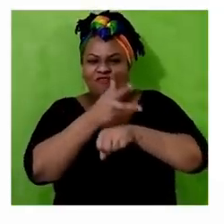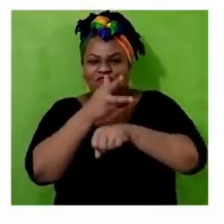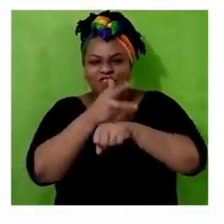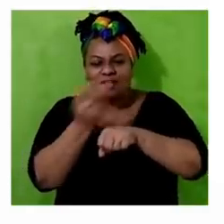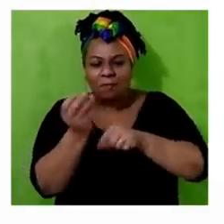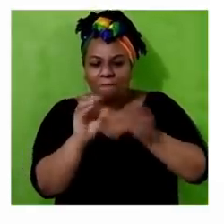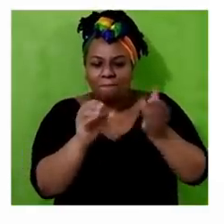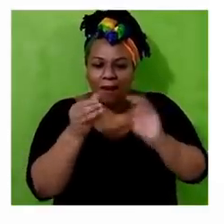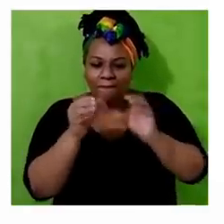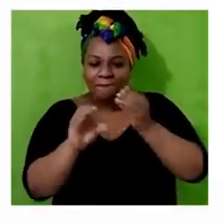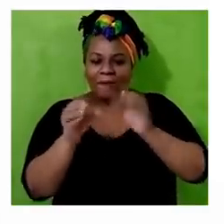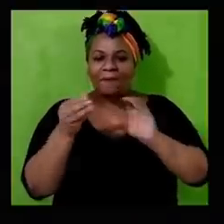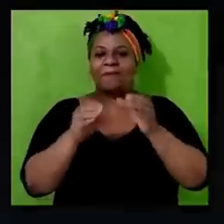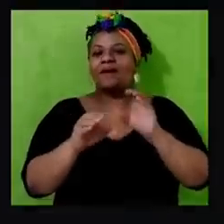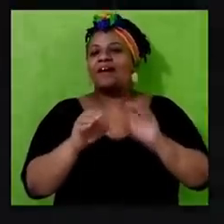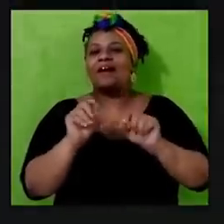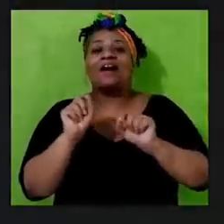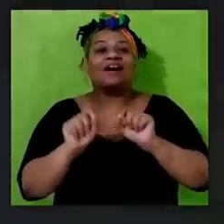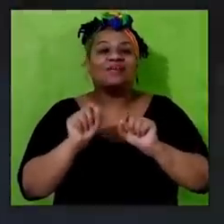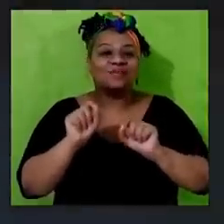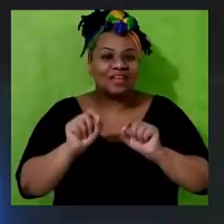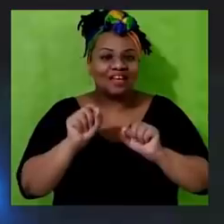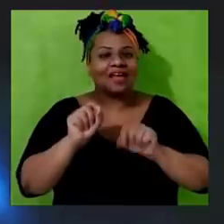botando aí uma série de vídeos